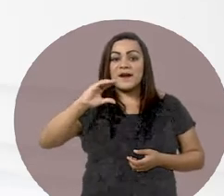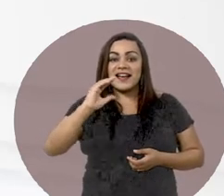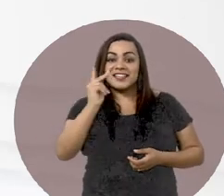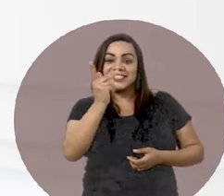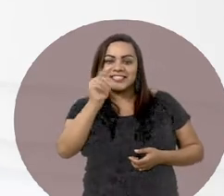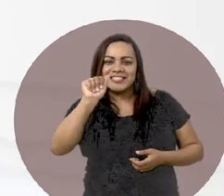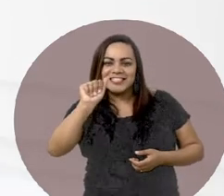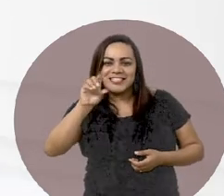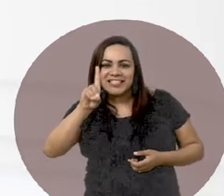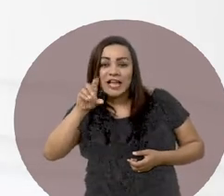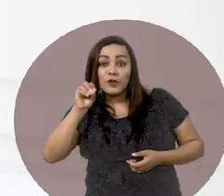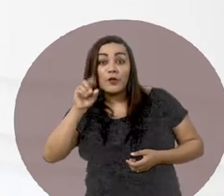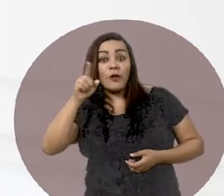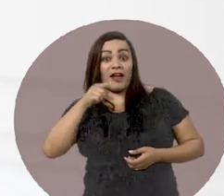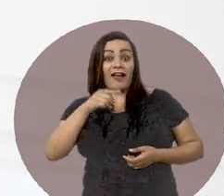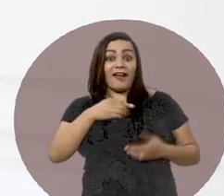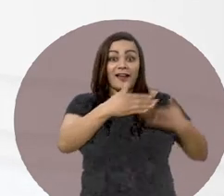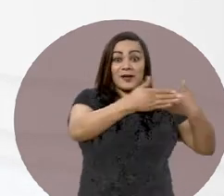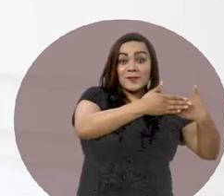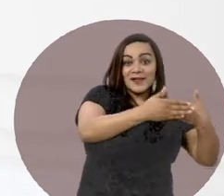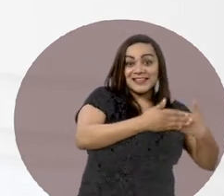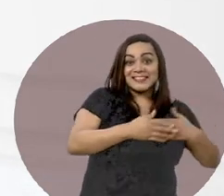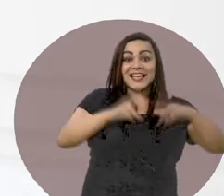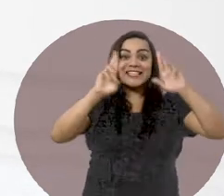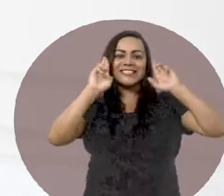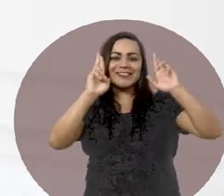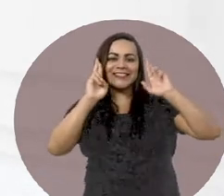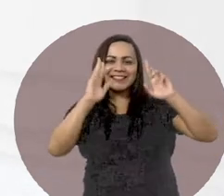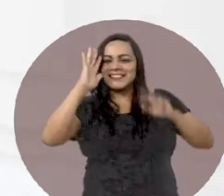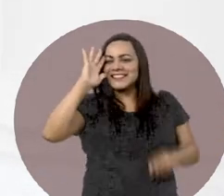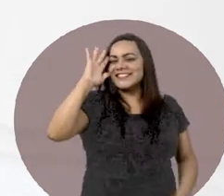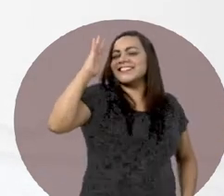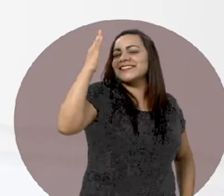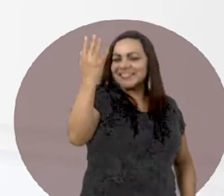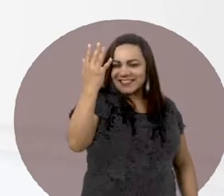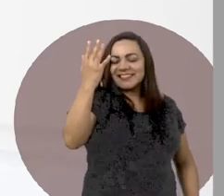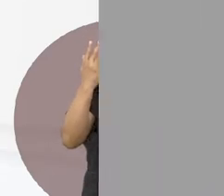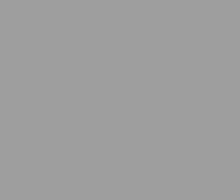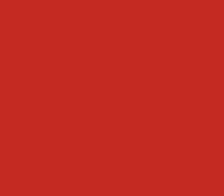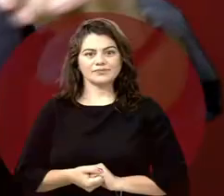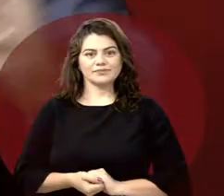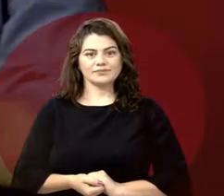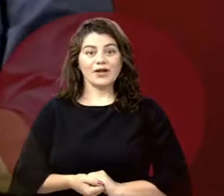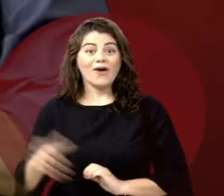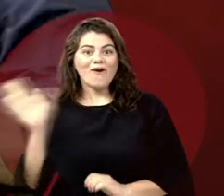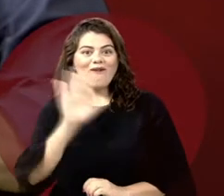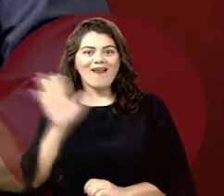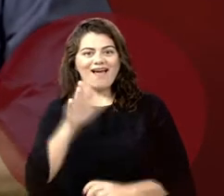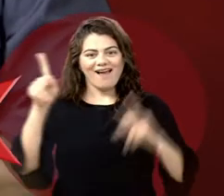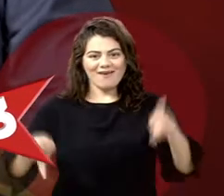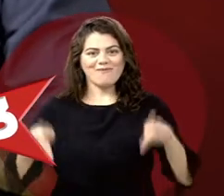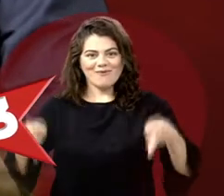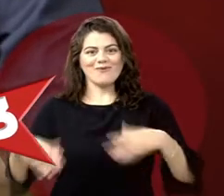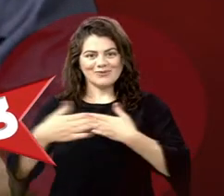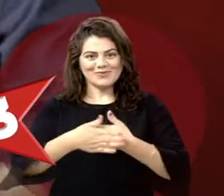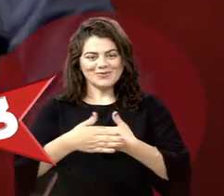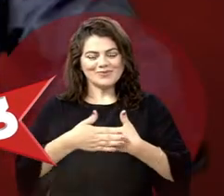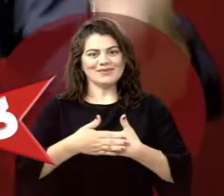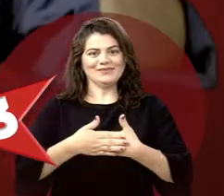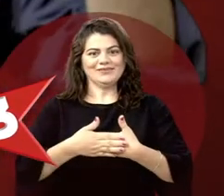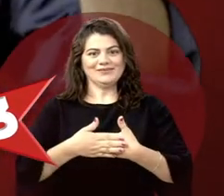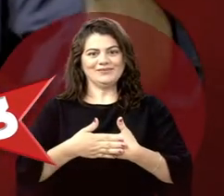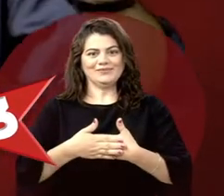Machado é pra Ribeirão a esperança, a solução. Olá, minha gente de Ribeirão